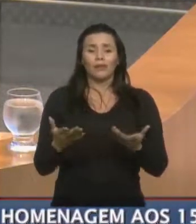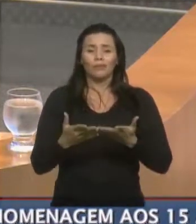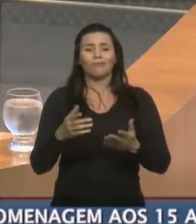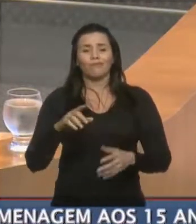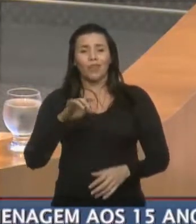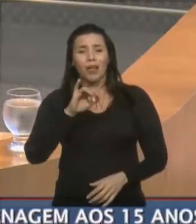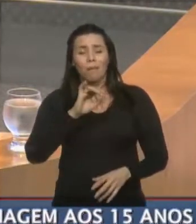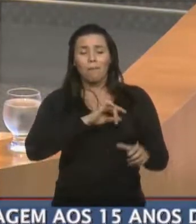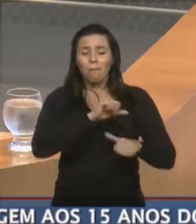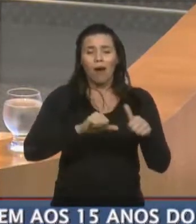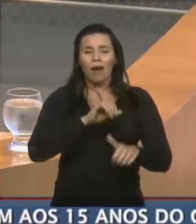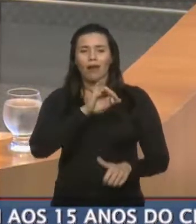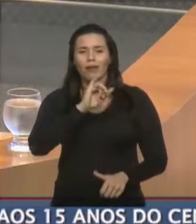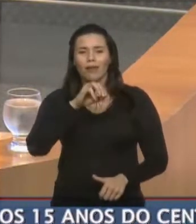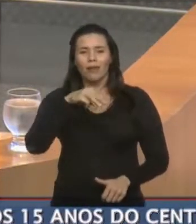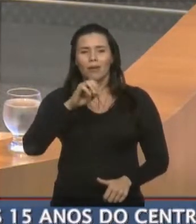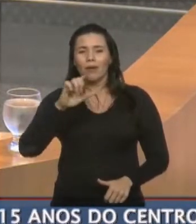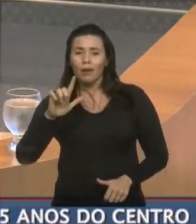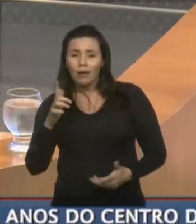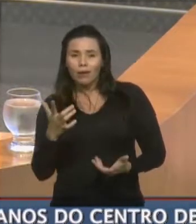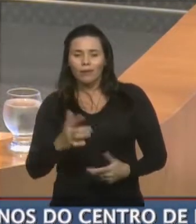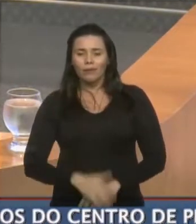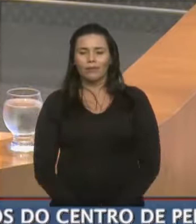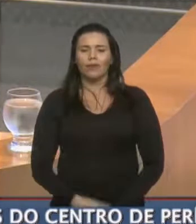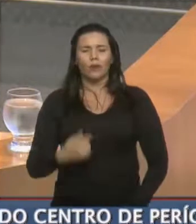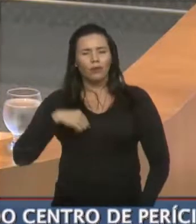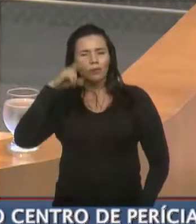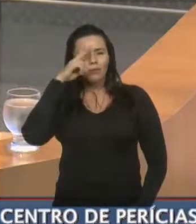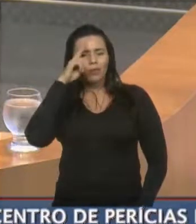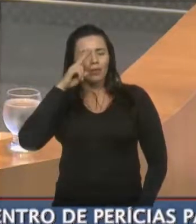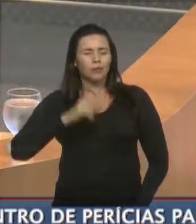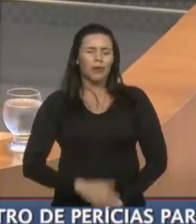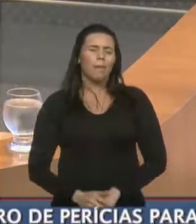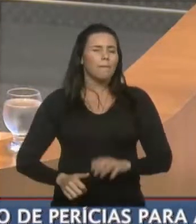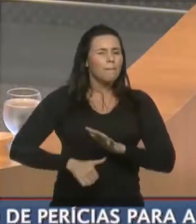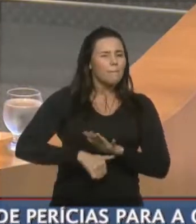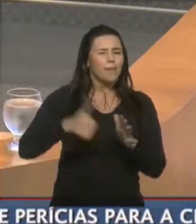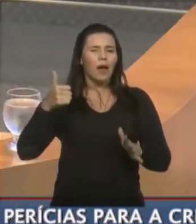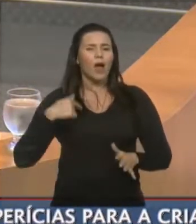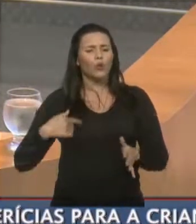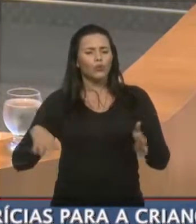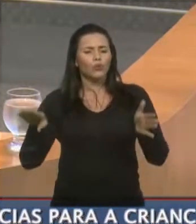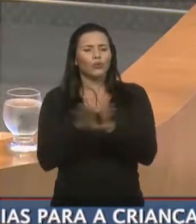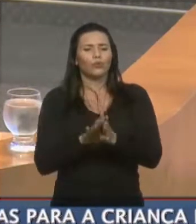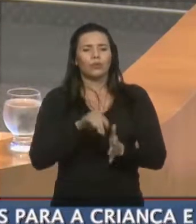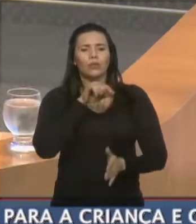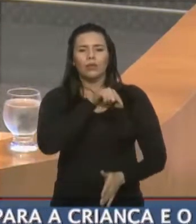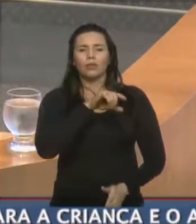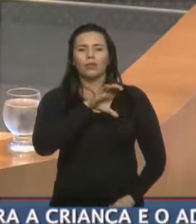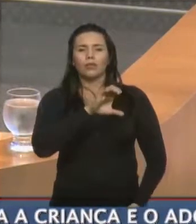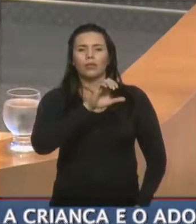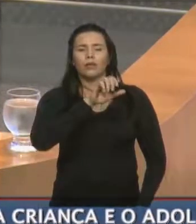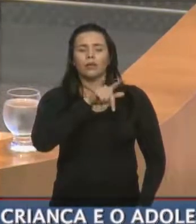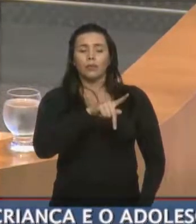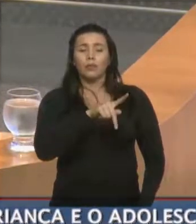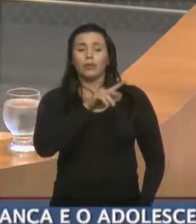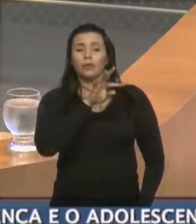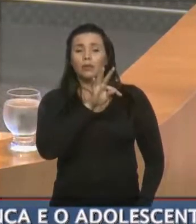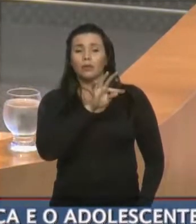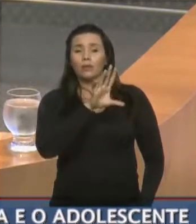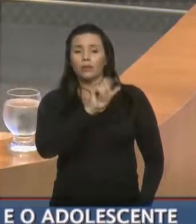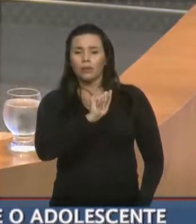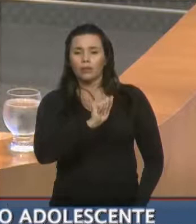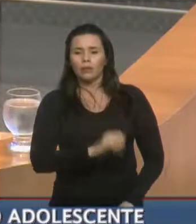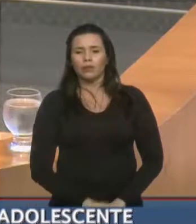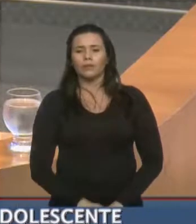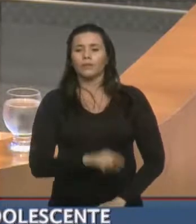muito especial. Eu me lembro que na primeira visita que fiz, lá atrás, com o doutor Robson Mourão, que está ali. Eu entrei por lá, ele foi